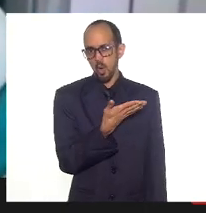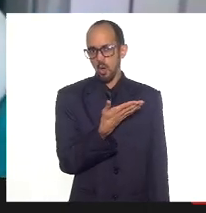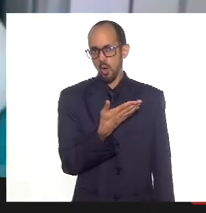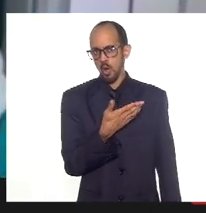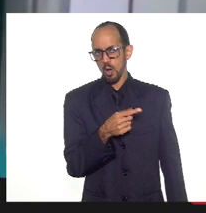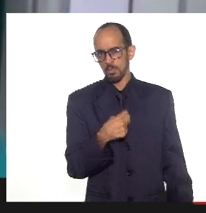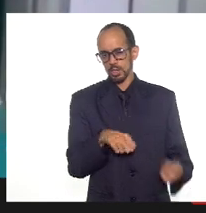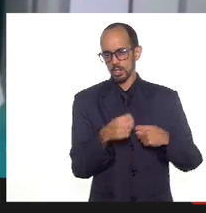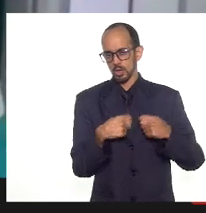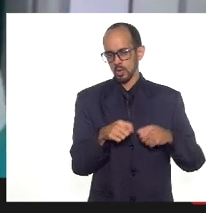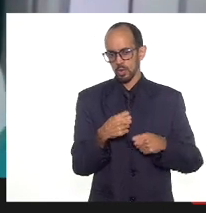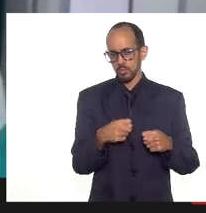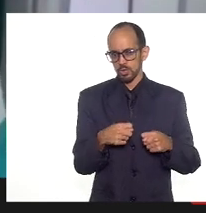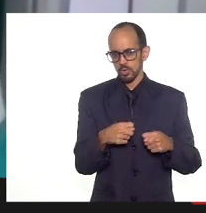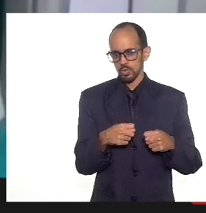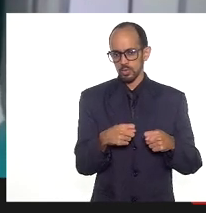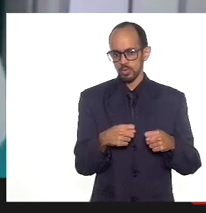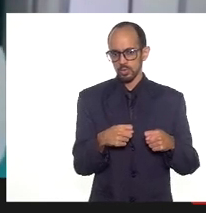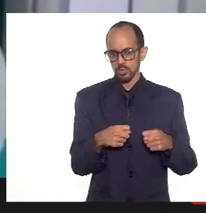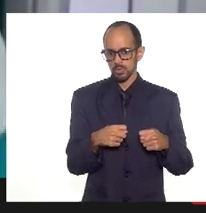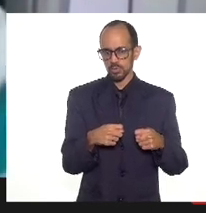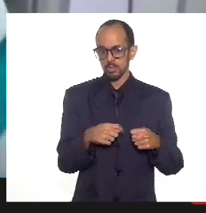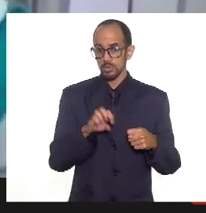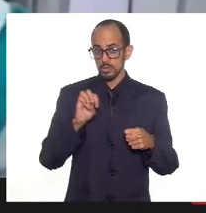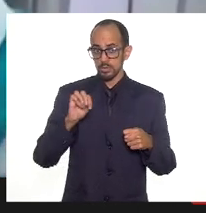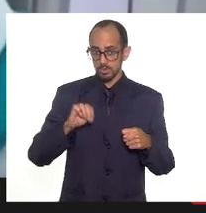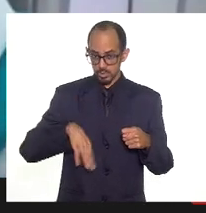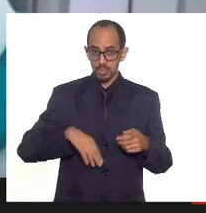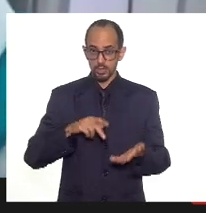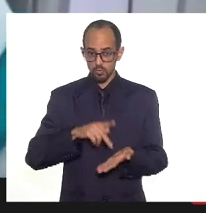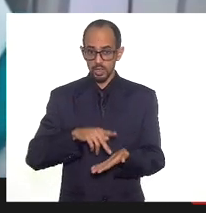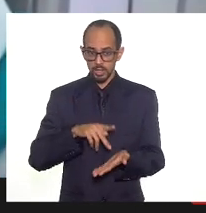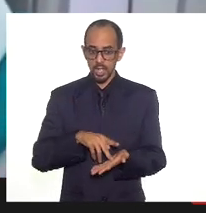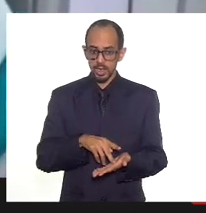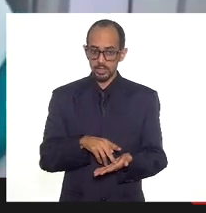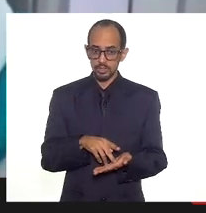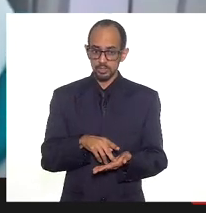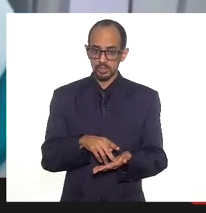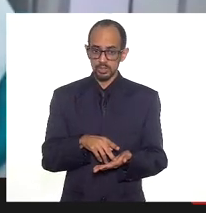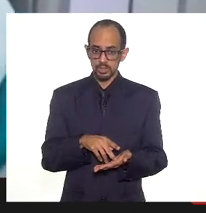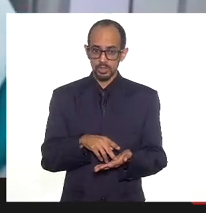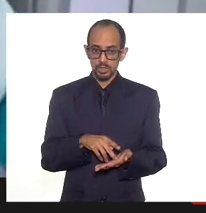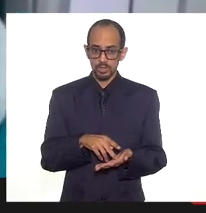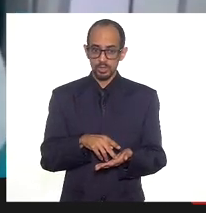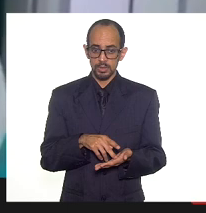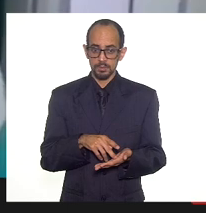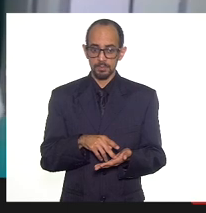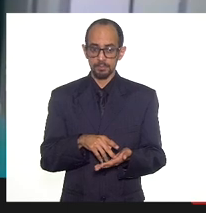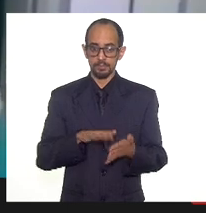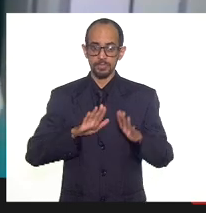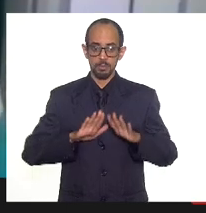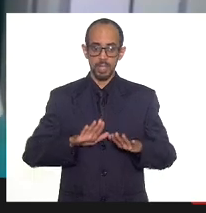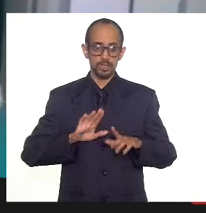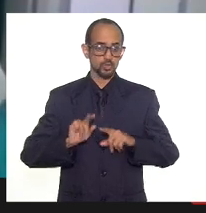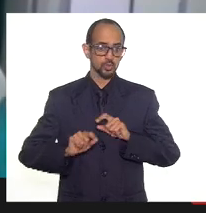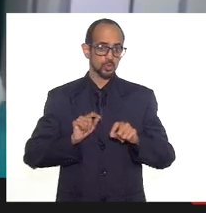econômico. Sim, pode até ser, e é. Aliás, não vamos entrar aqui na discussão sobre as condições de trabalho na China. Mas,